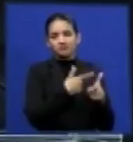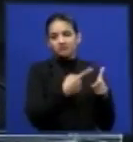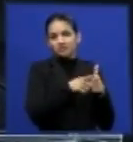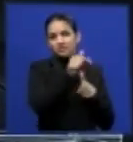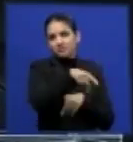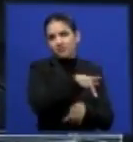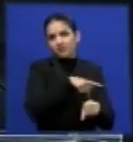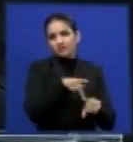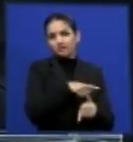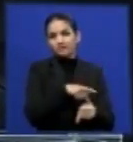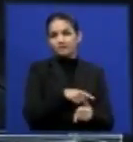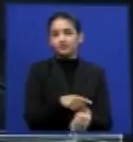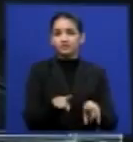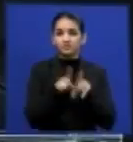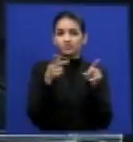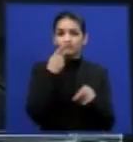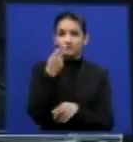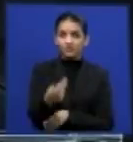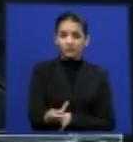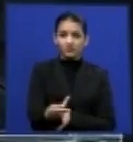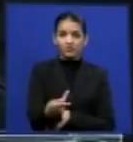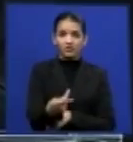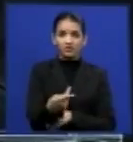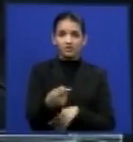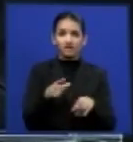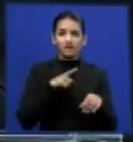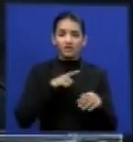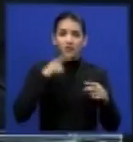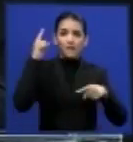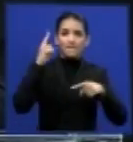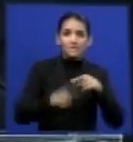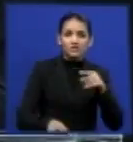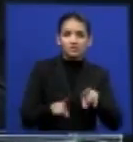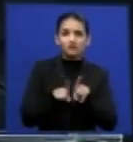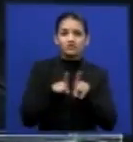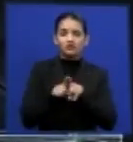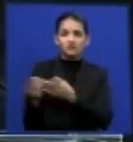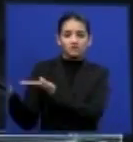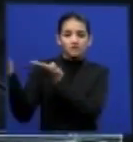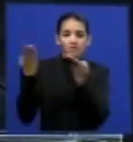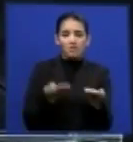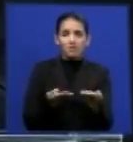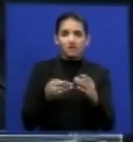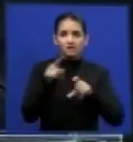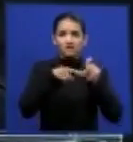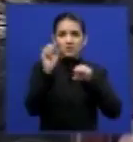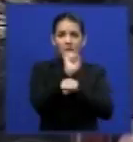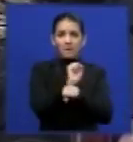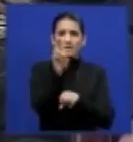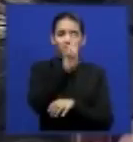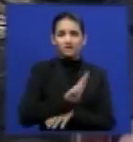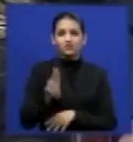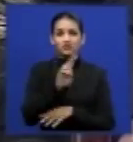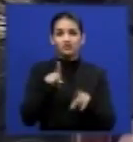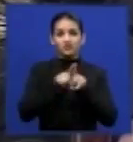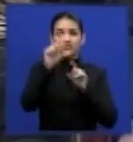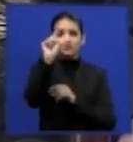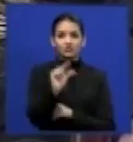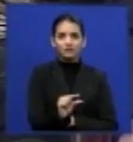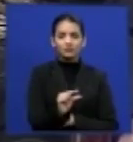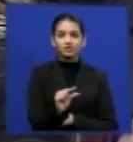contribuição direta da proibição de importação de pneus usados reside na redução da quantidade de